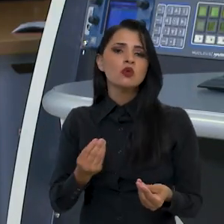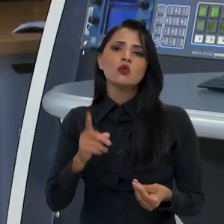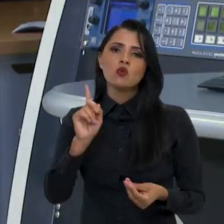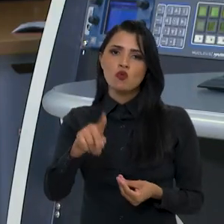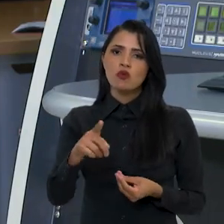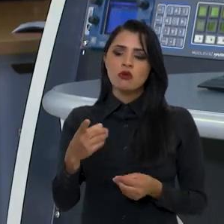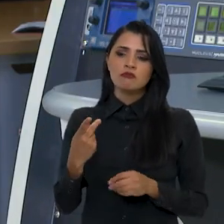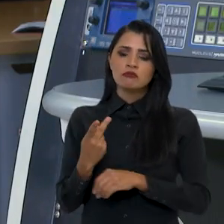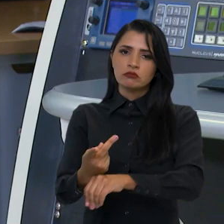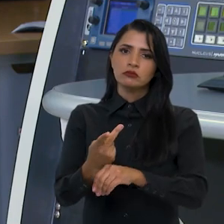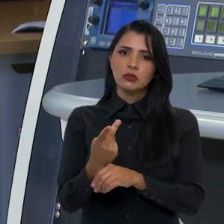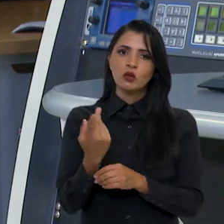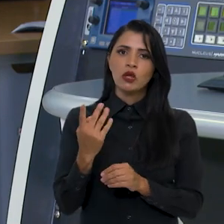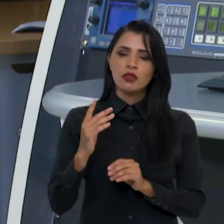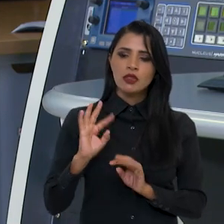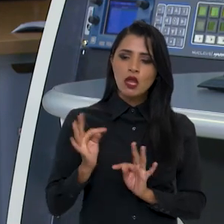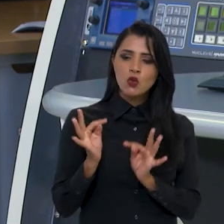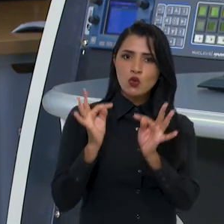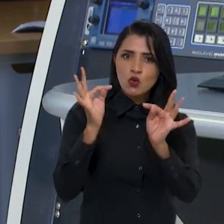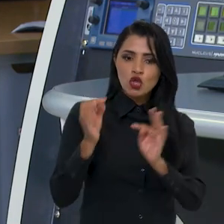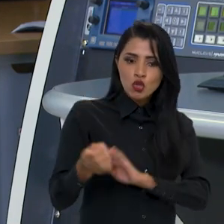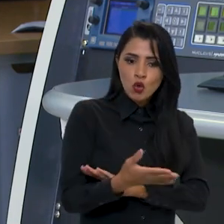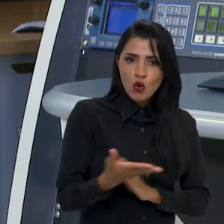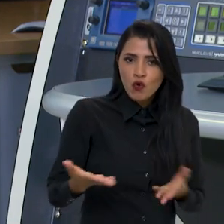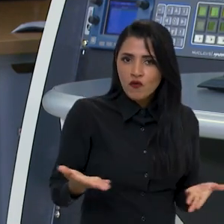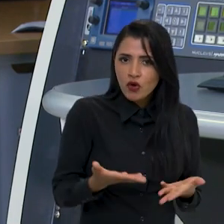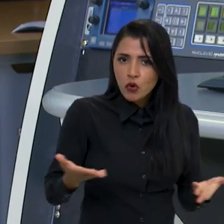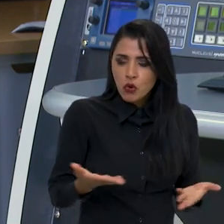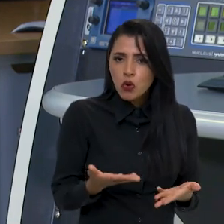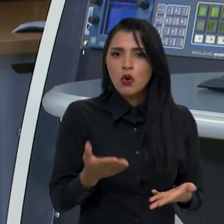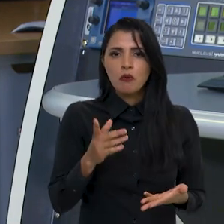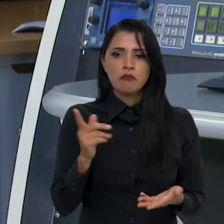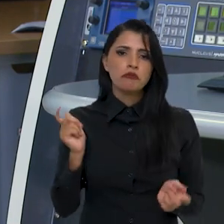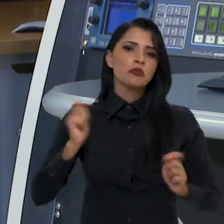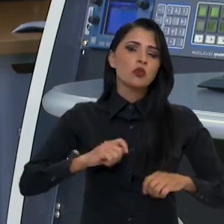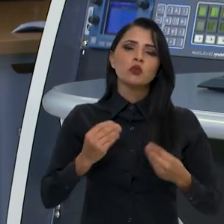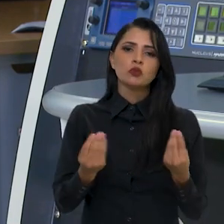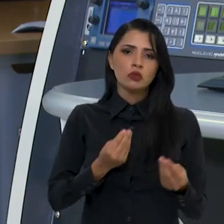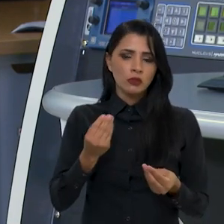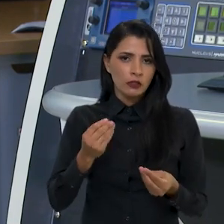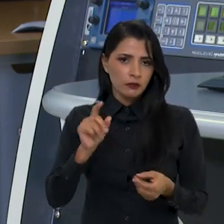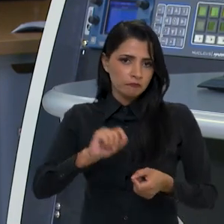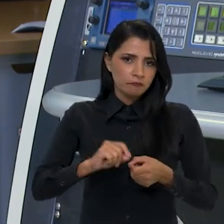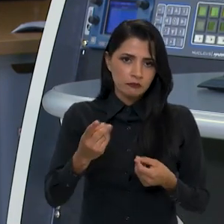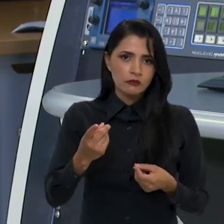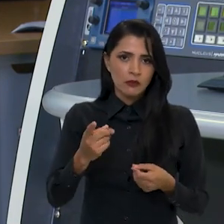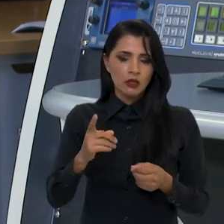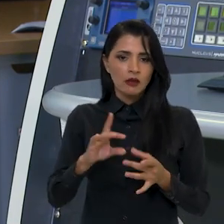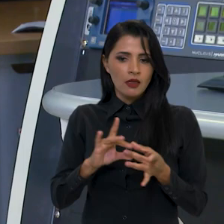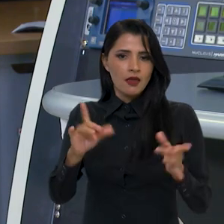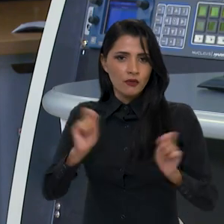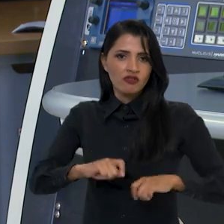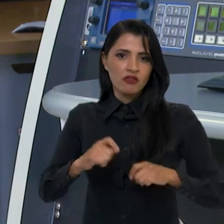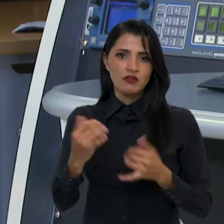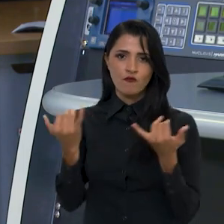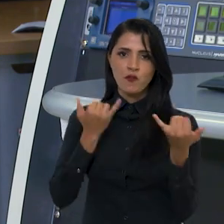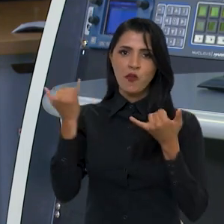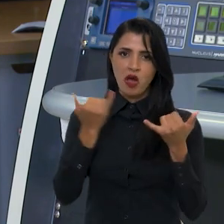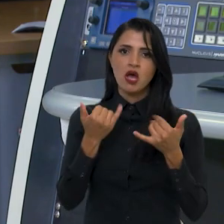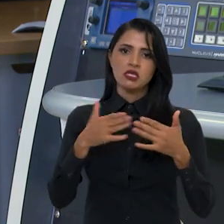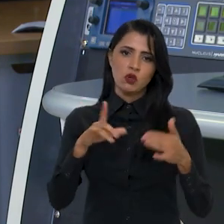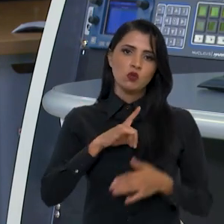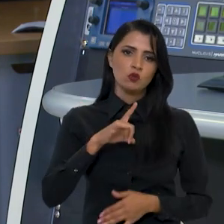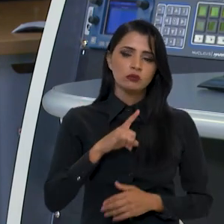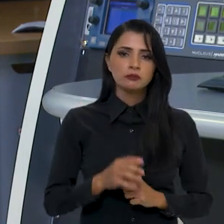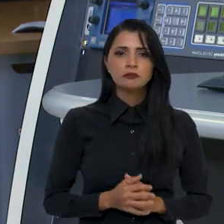e procura trabalhar com tecnologias recentes e modernas para poder fazer essa disponibilização